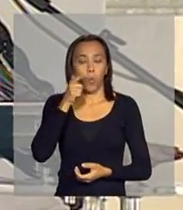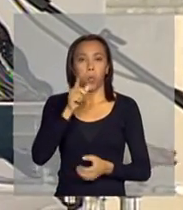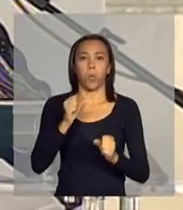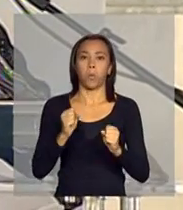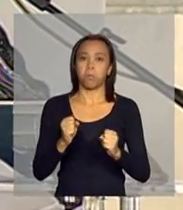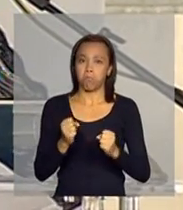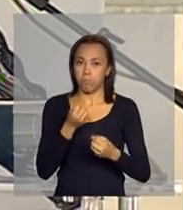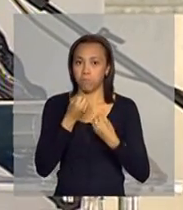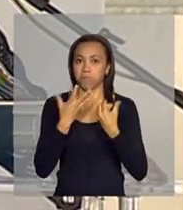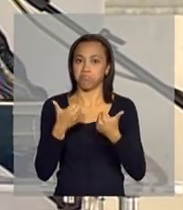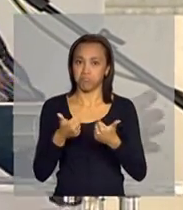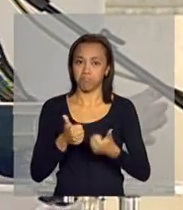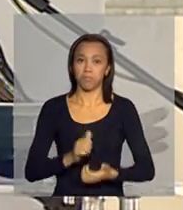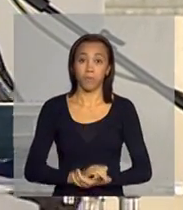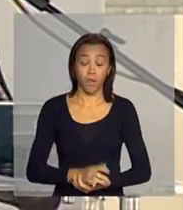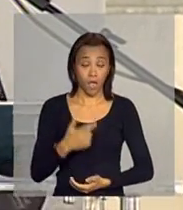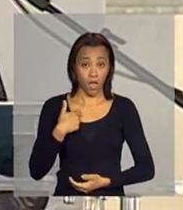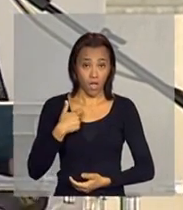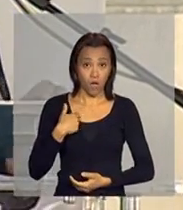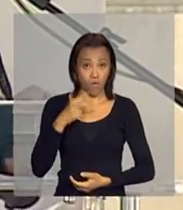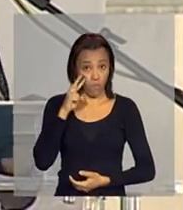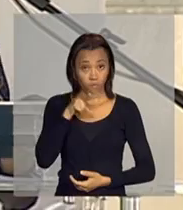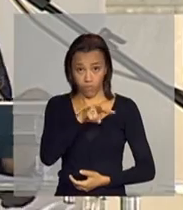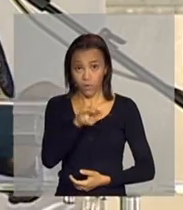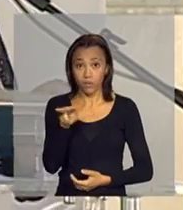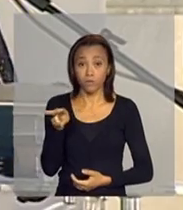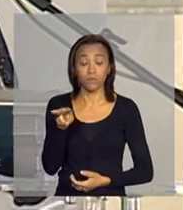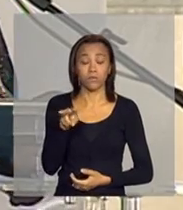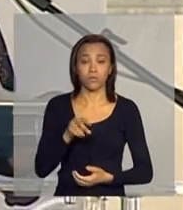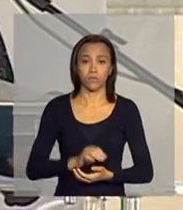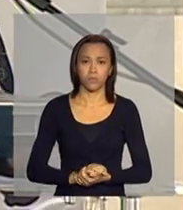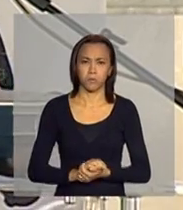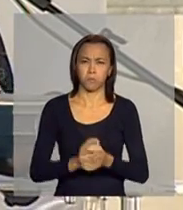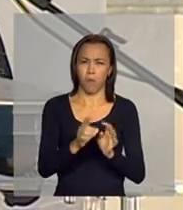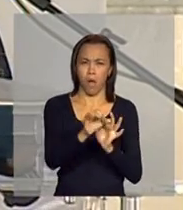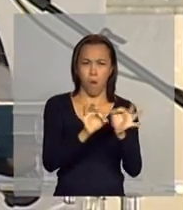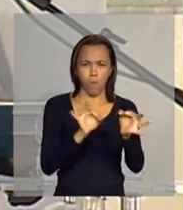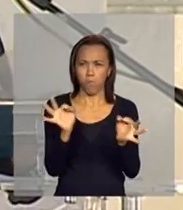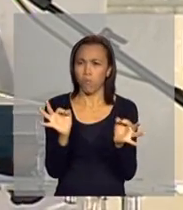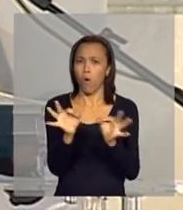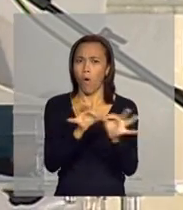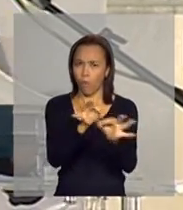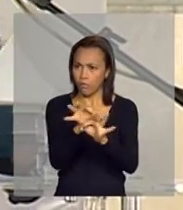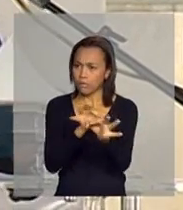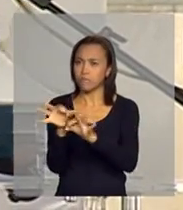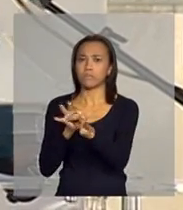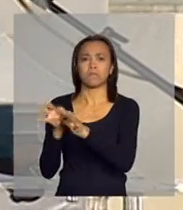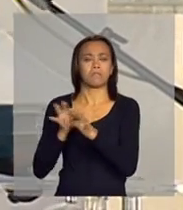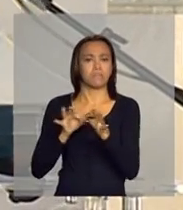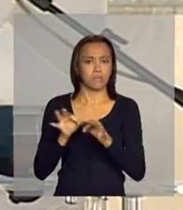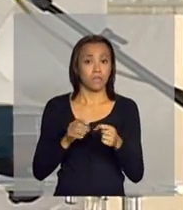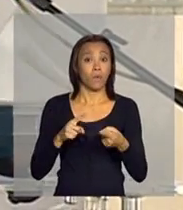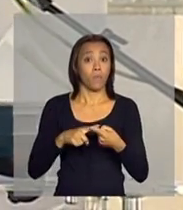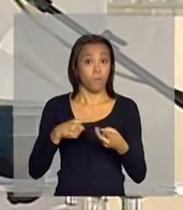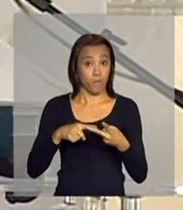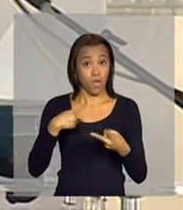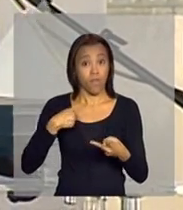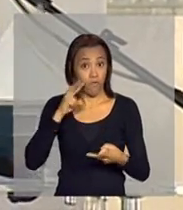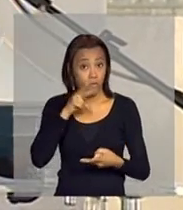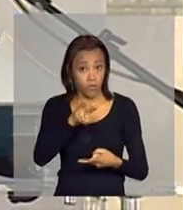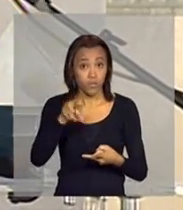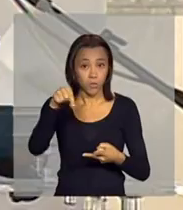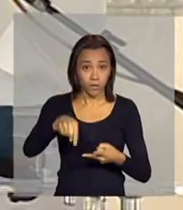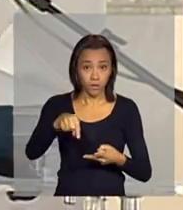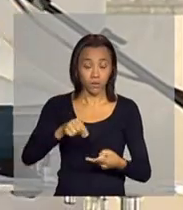vocês. Eu vejo uma organização grandiosa, eu vejo